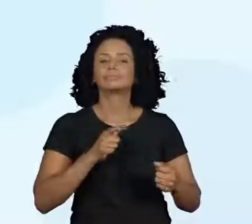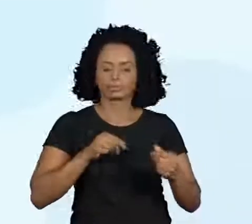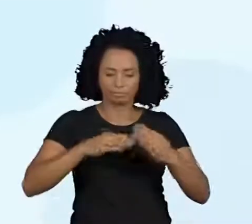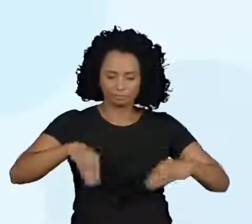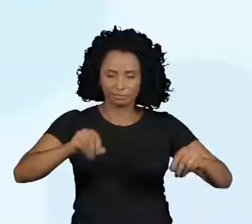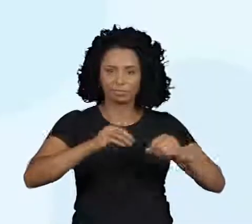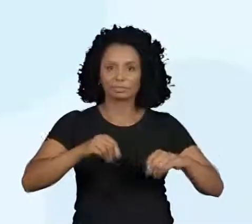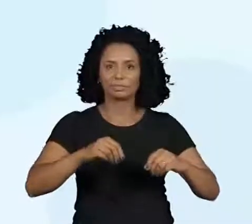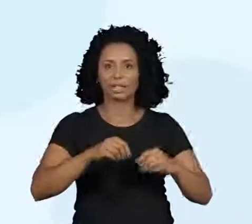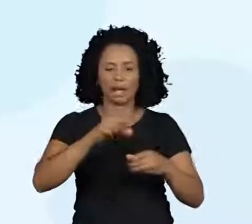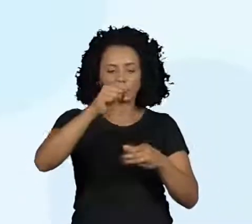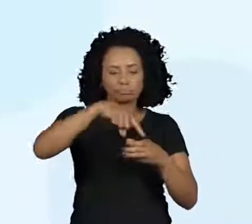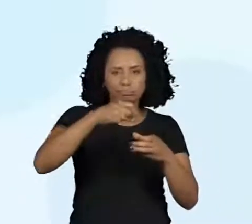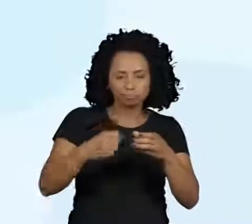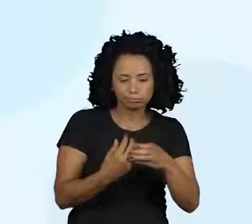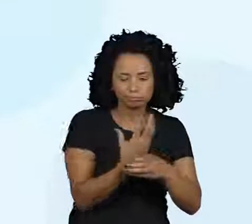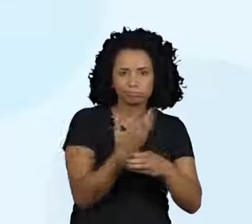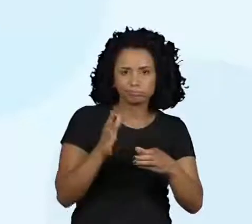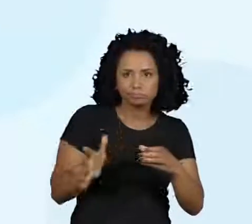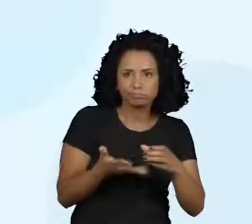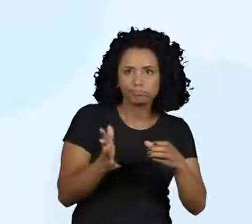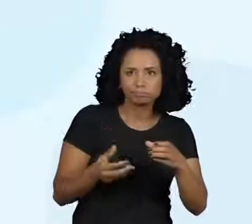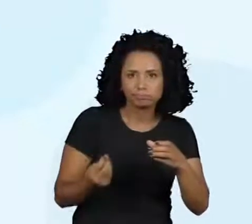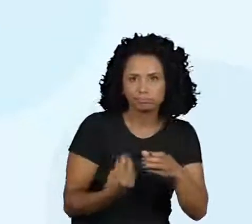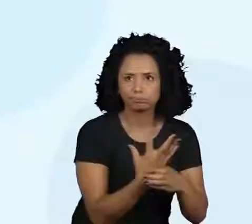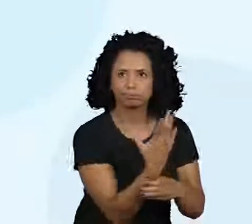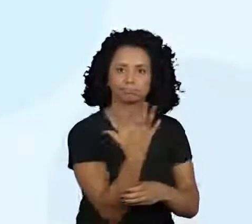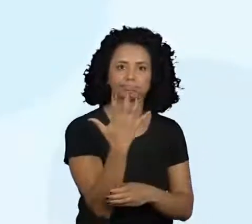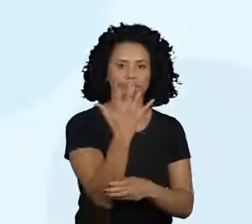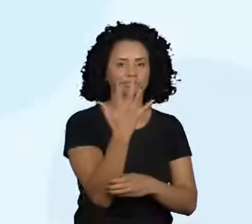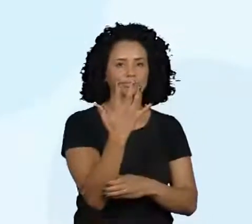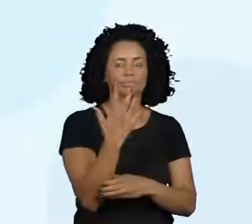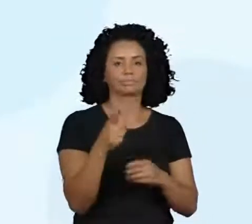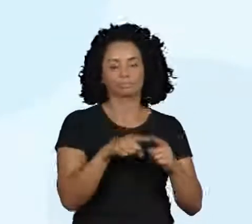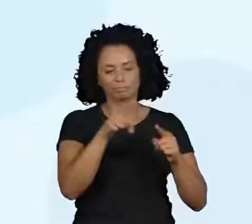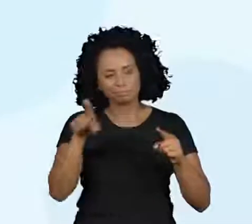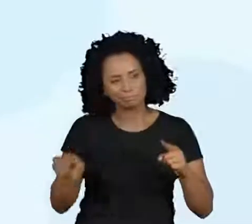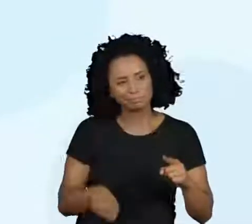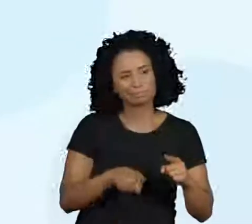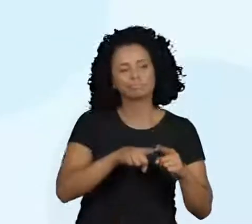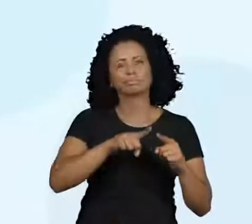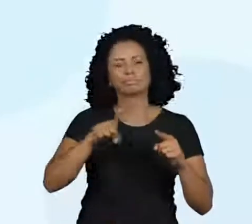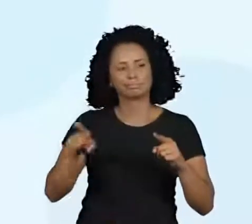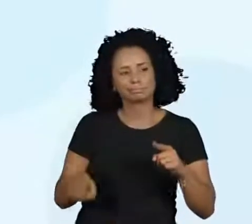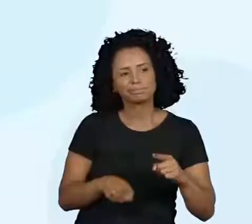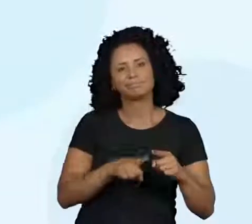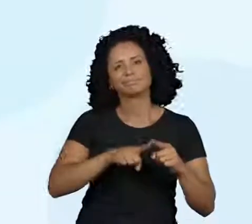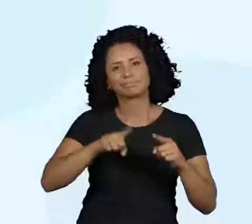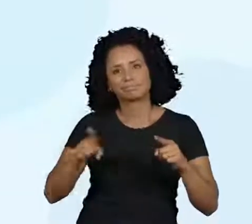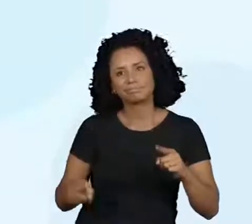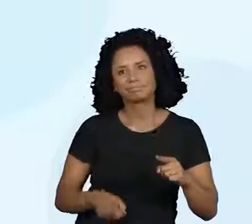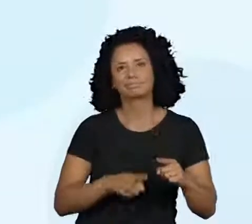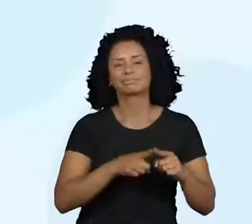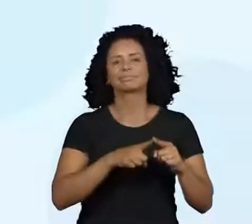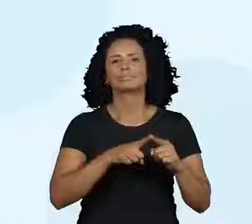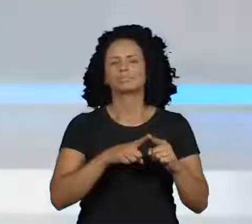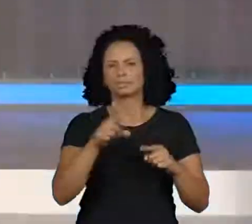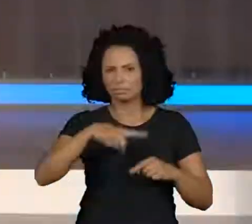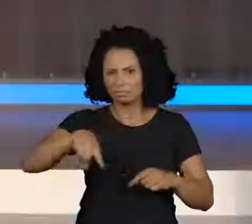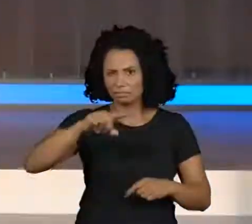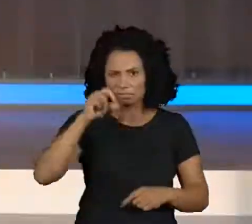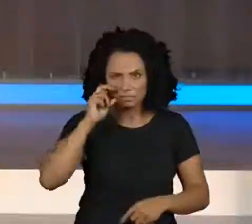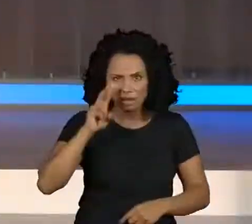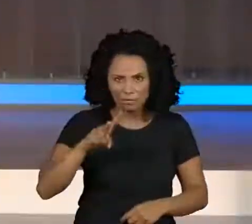fungo, ele come a cobra? Eu acho que não. Você já viram algum fungo